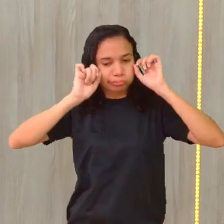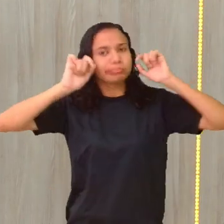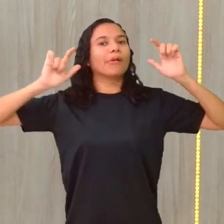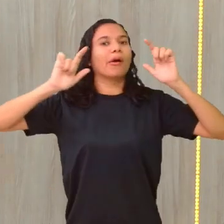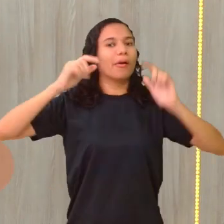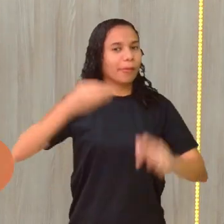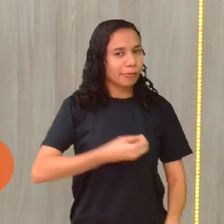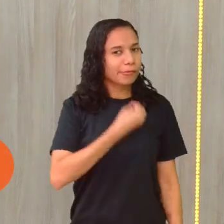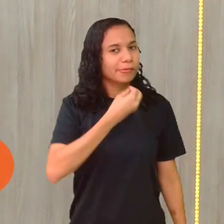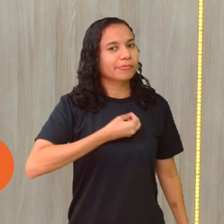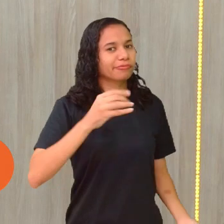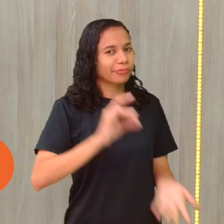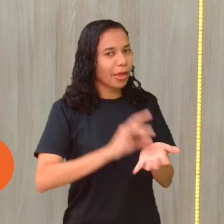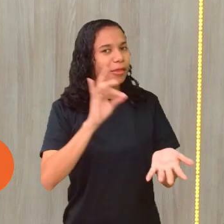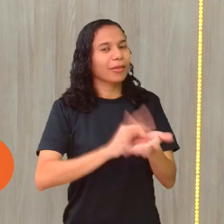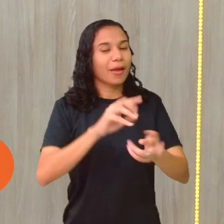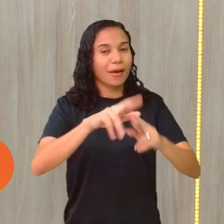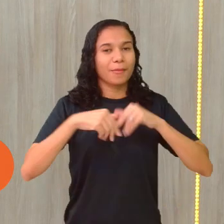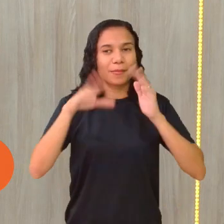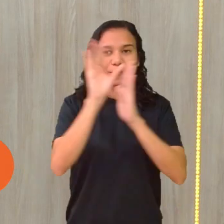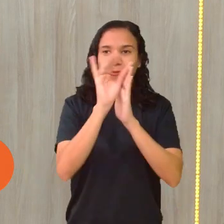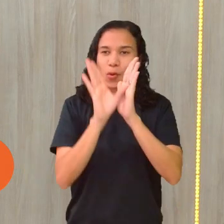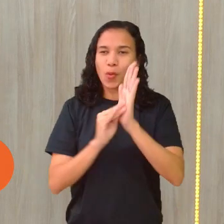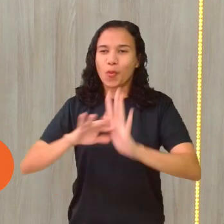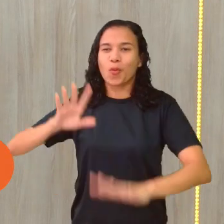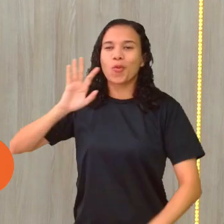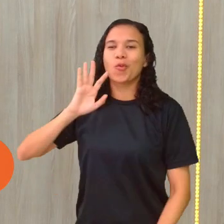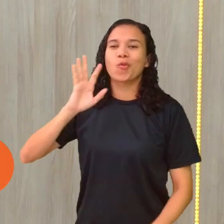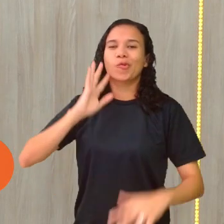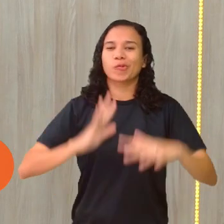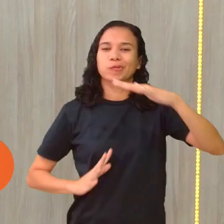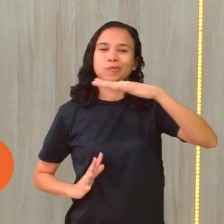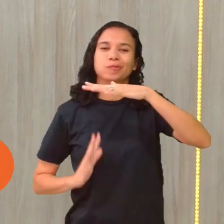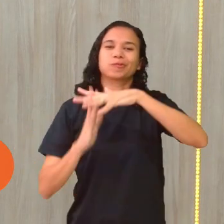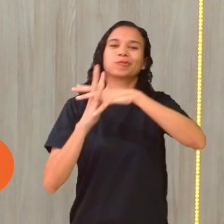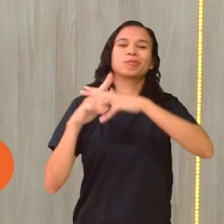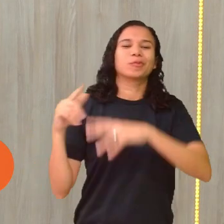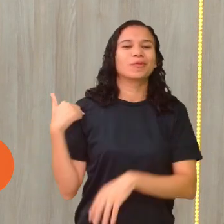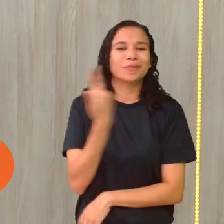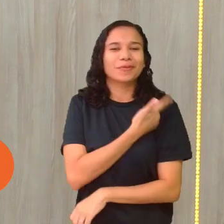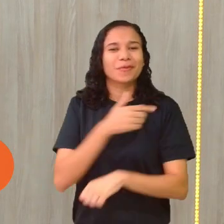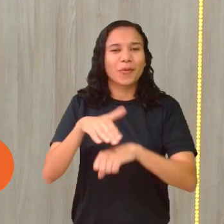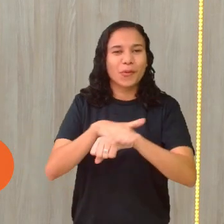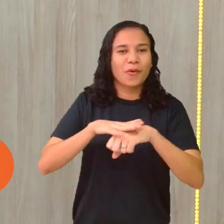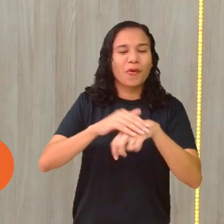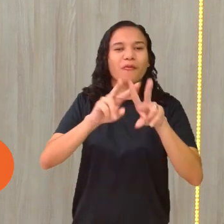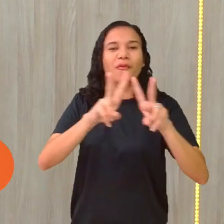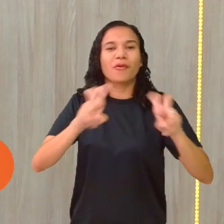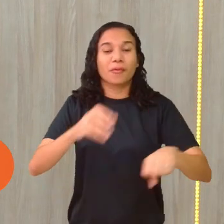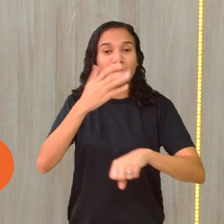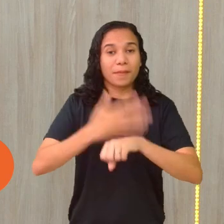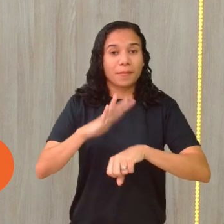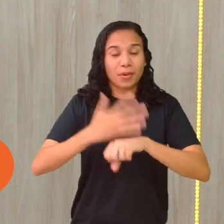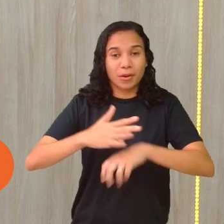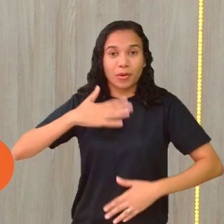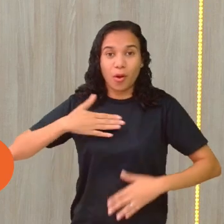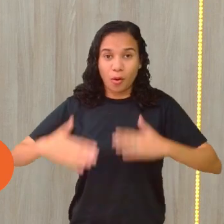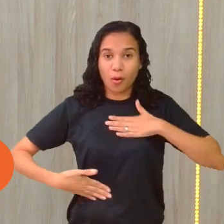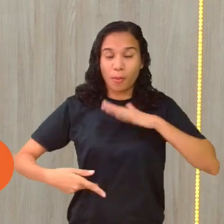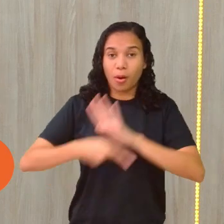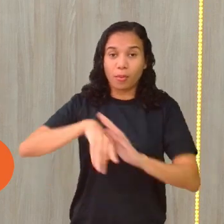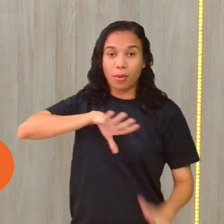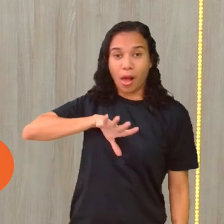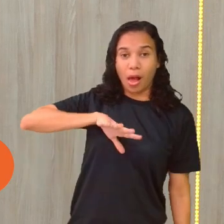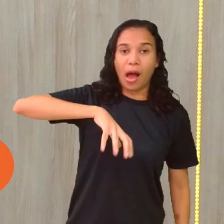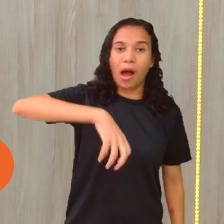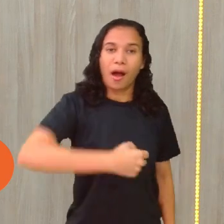para a vida, que hoje nós temos um conteúdo massa. Aí, né, vamos falar sobre práticas corporais de aventura,